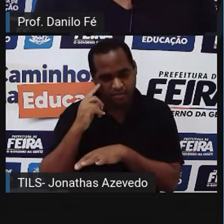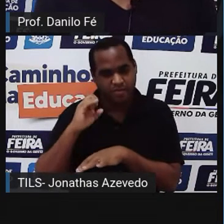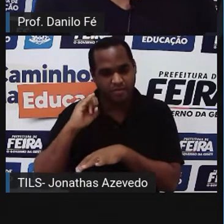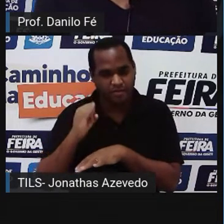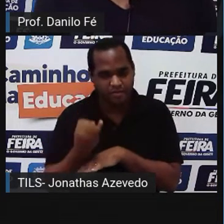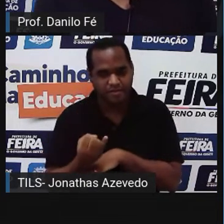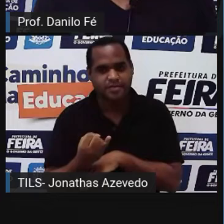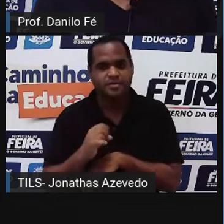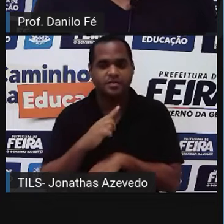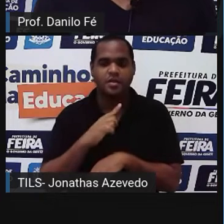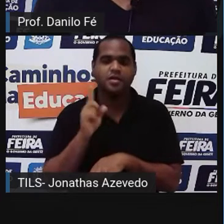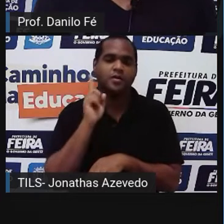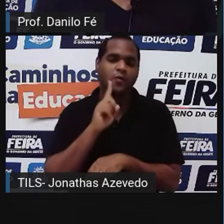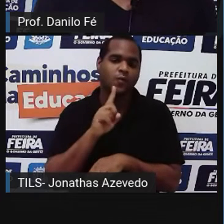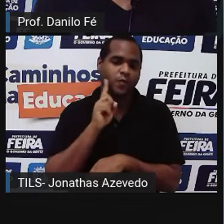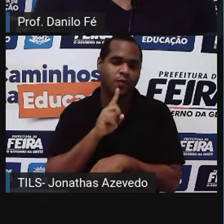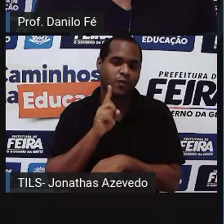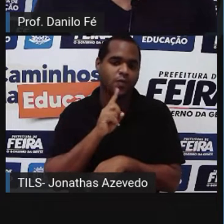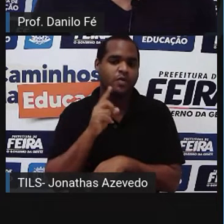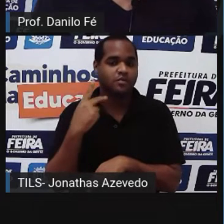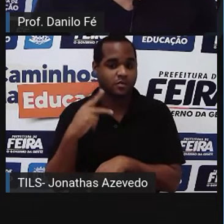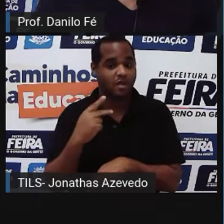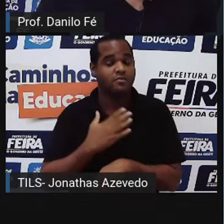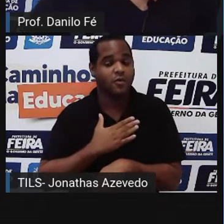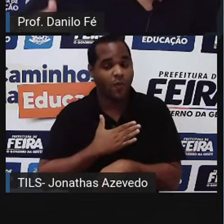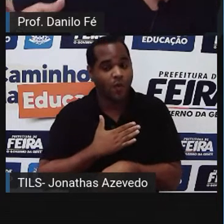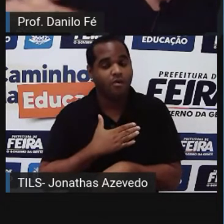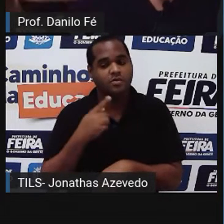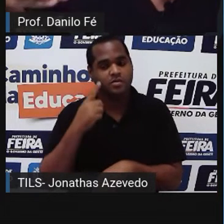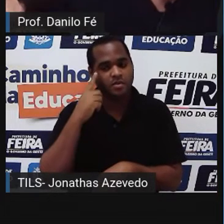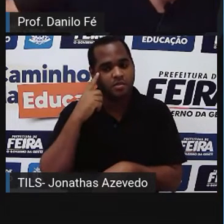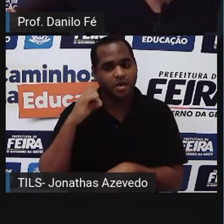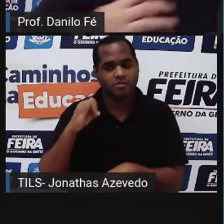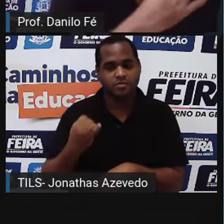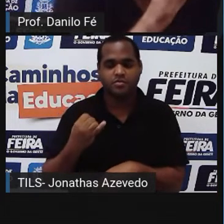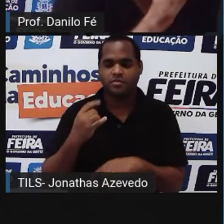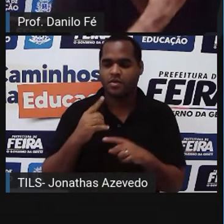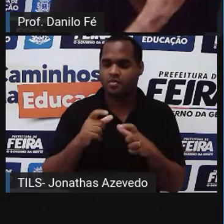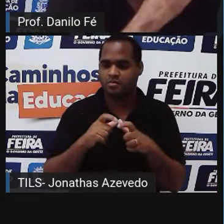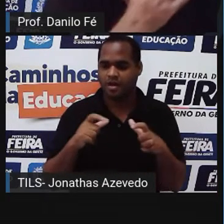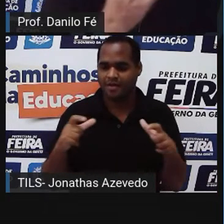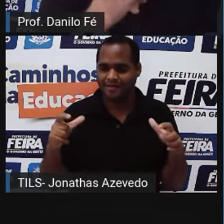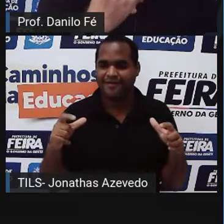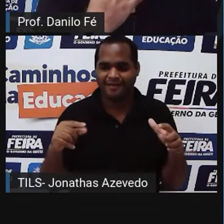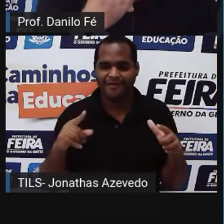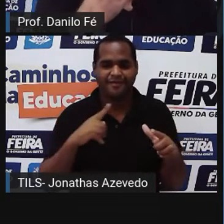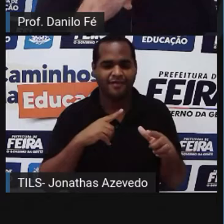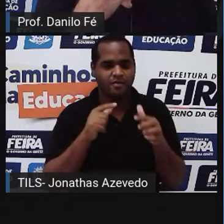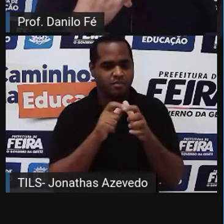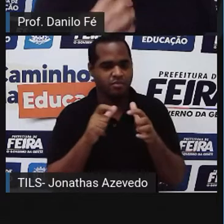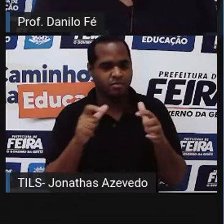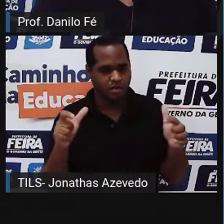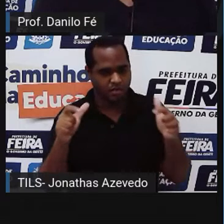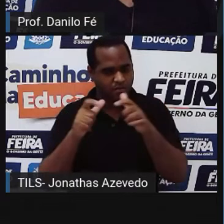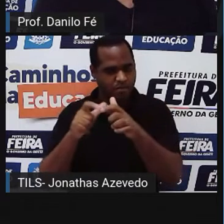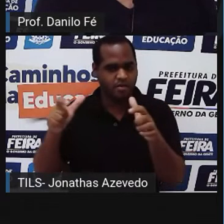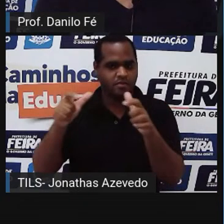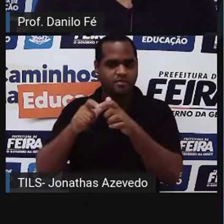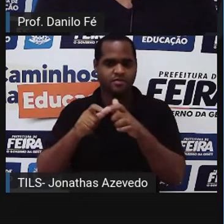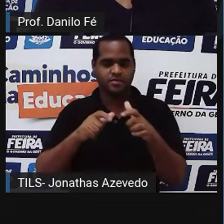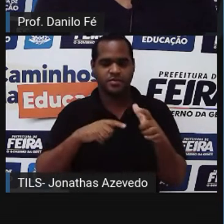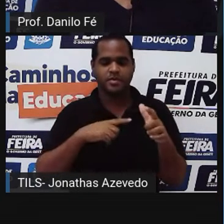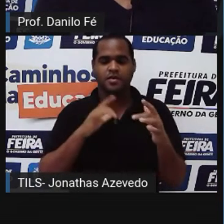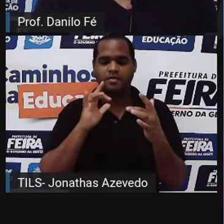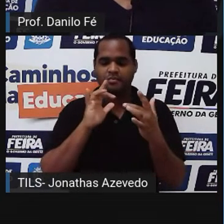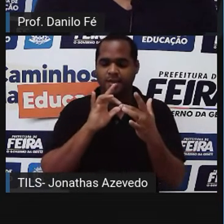haviam ilhas americanas que interessavam os japoneses. E o Japão ia expandindo seu império, né? E em algum momento ele ia ter que entrar